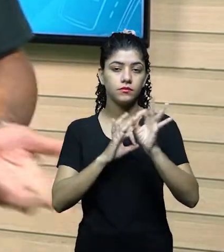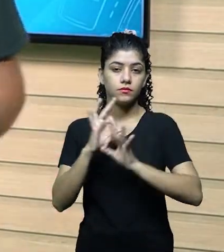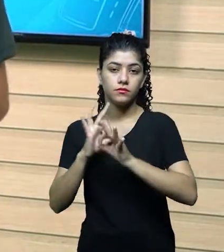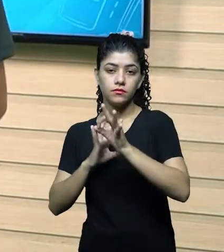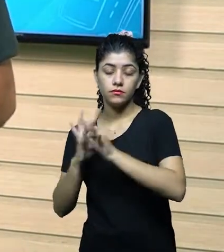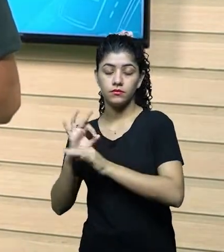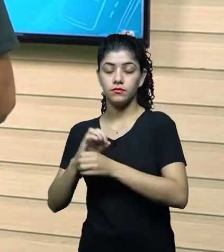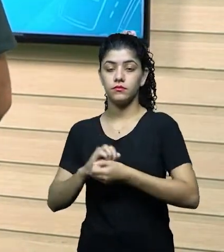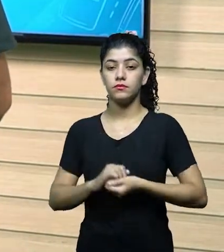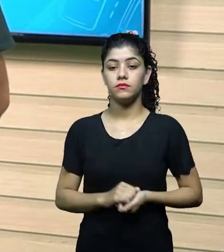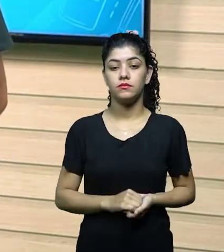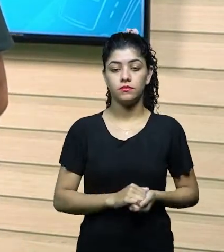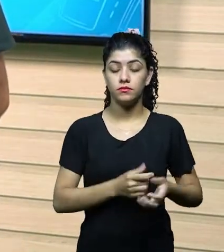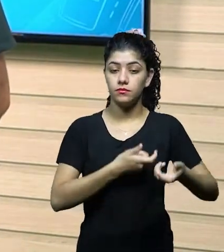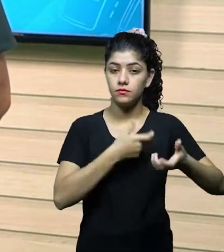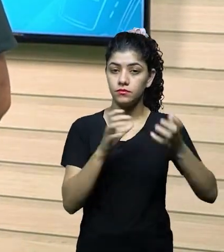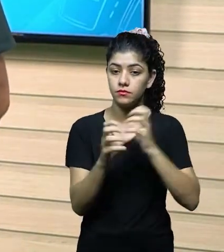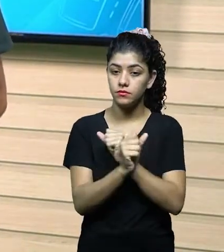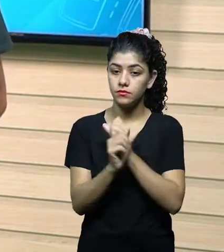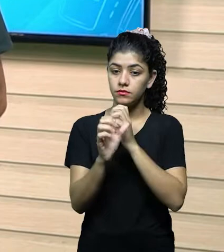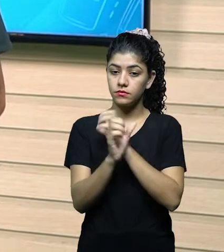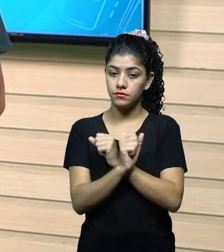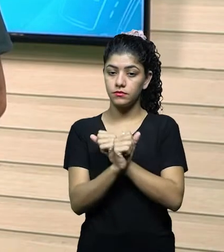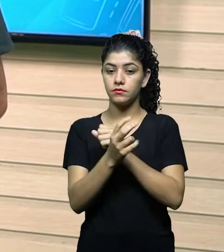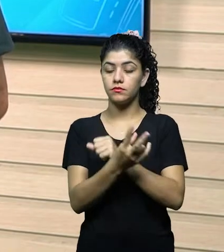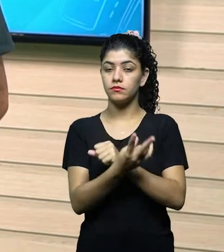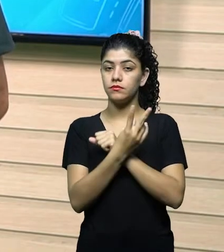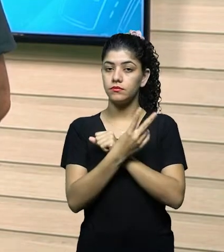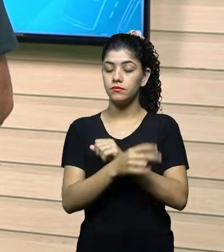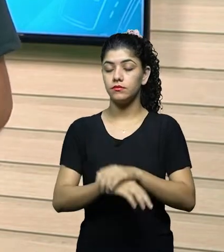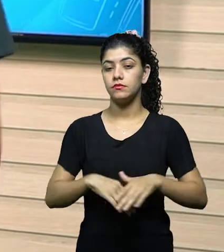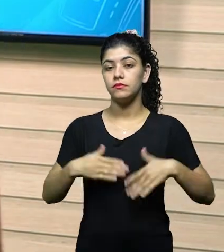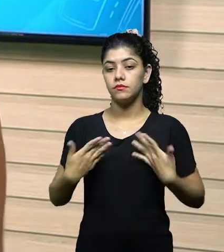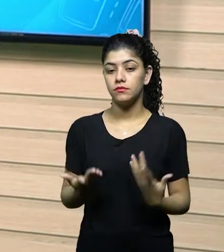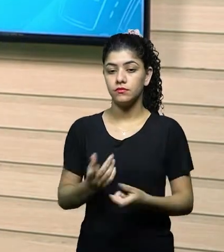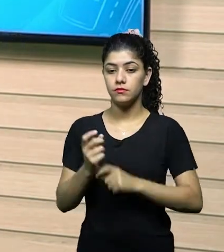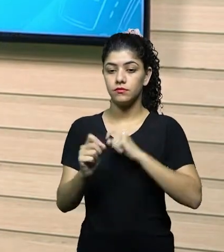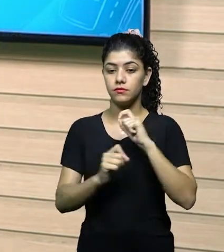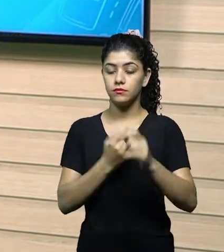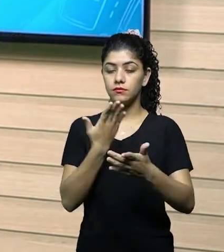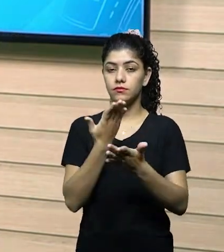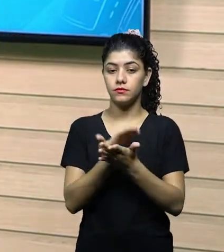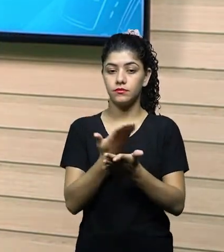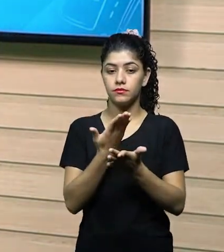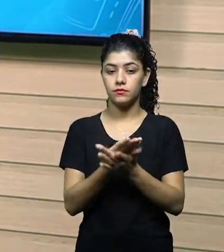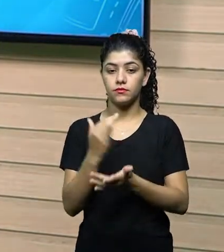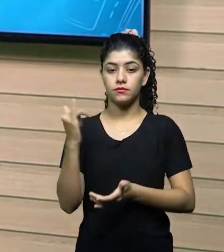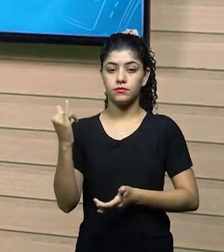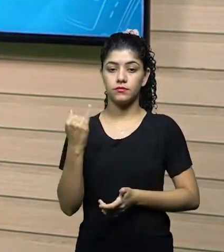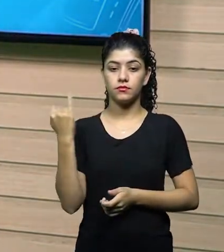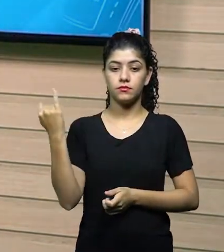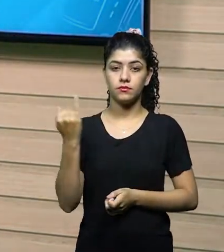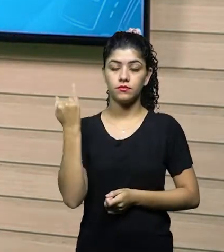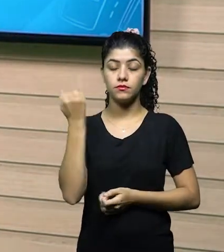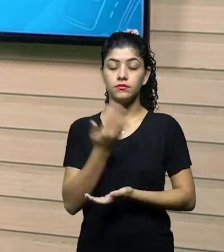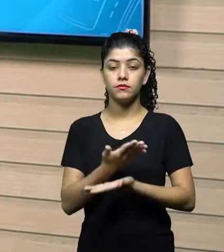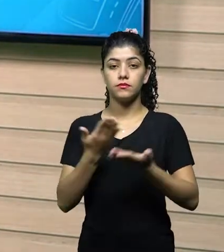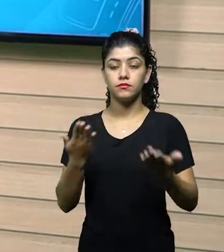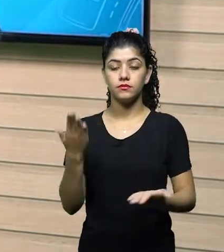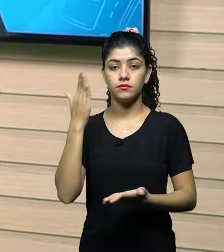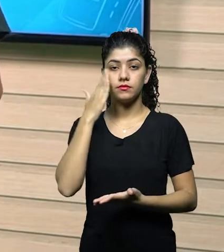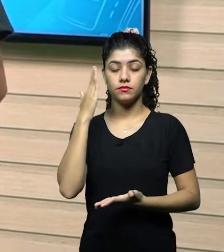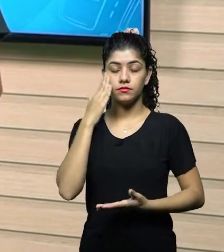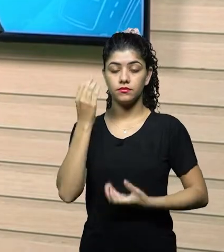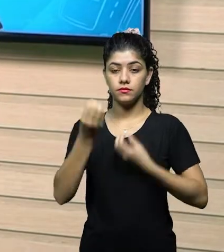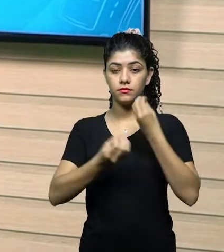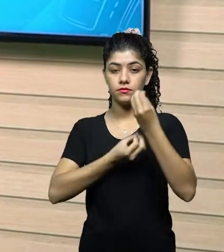uma operação bancária de financiamento. Então, essa aula ela é muito importante para que você